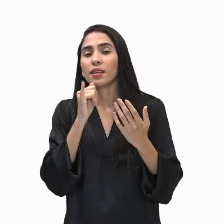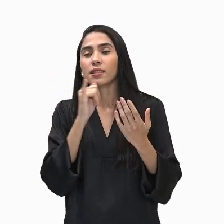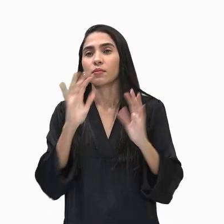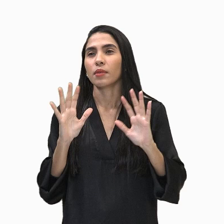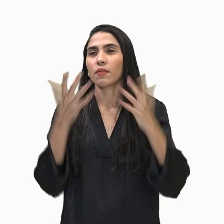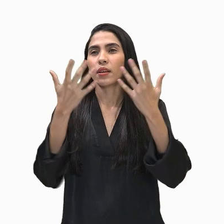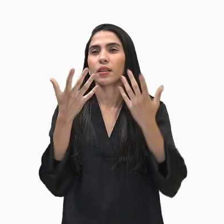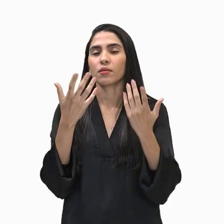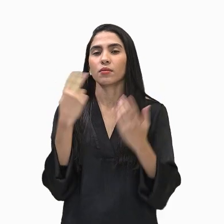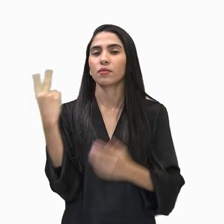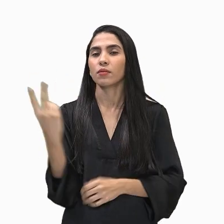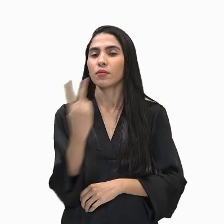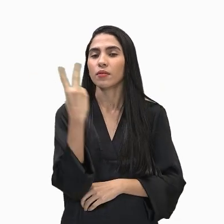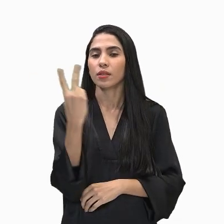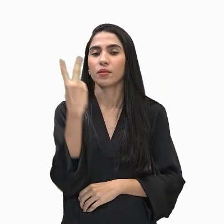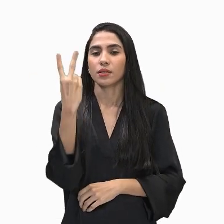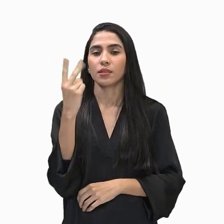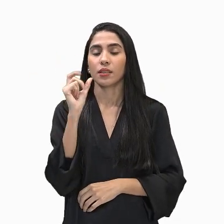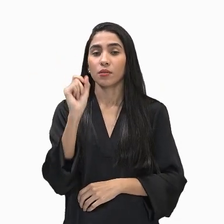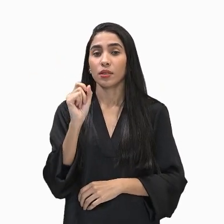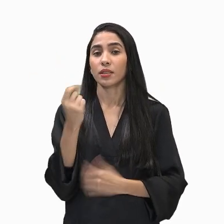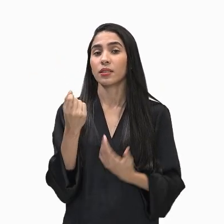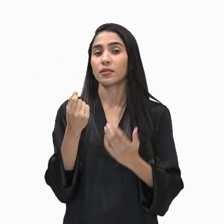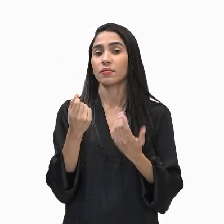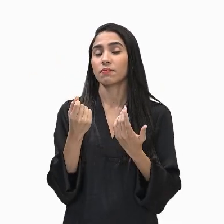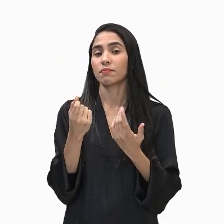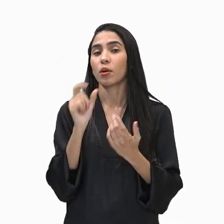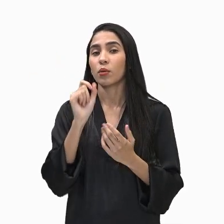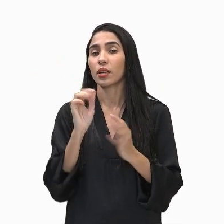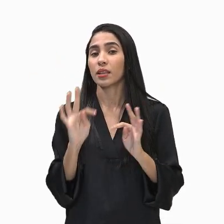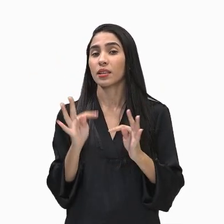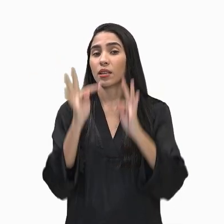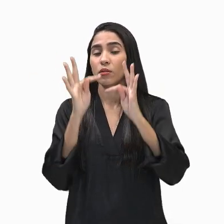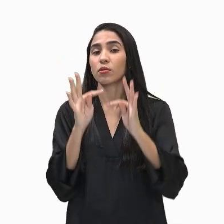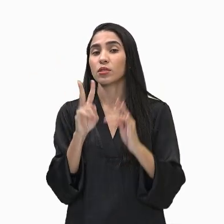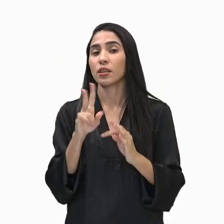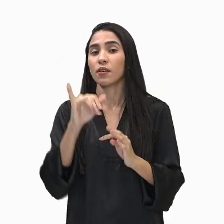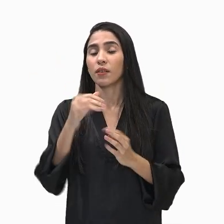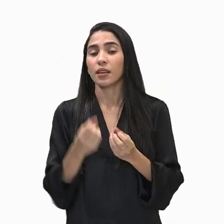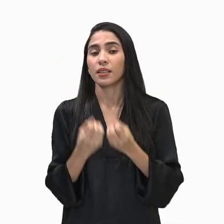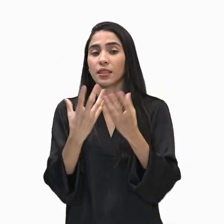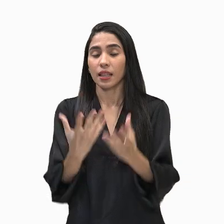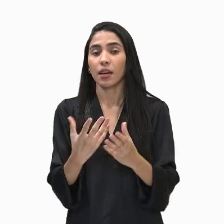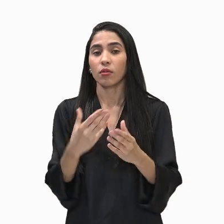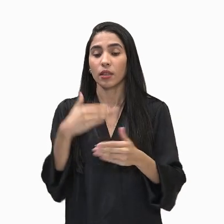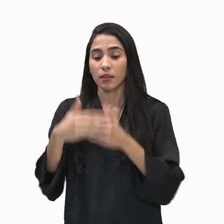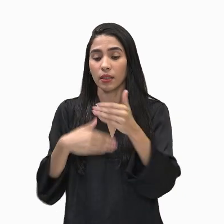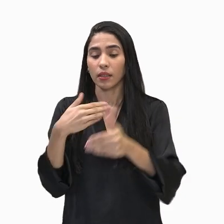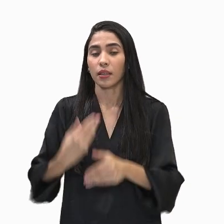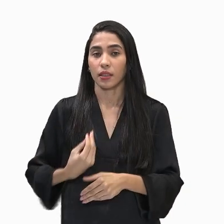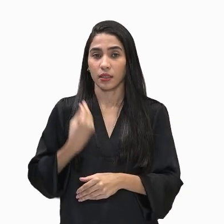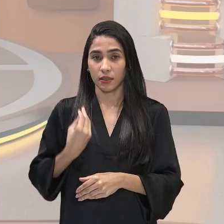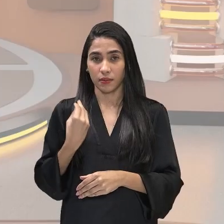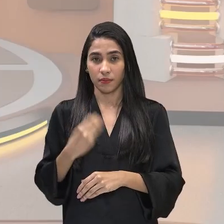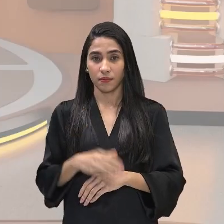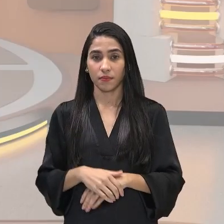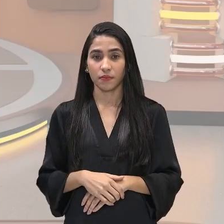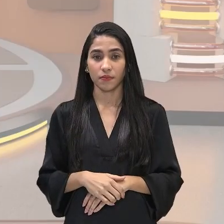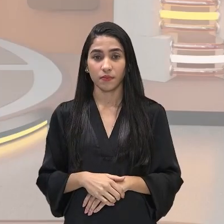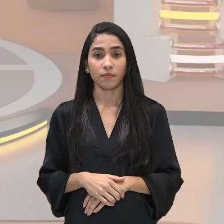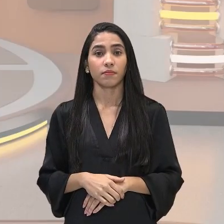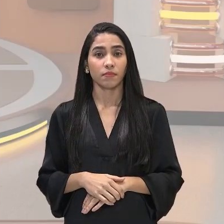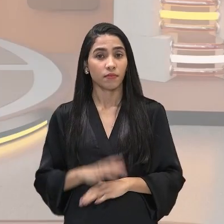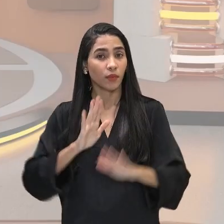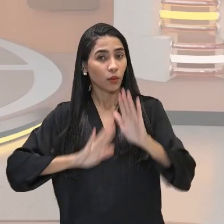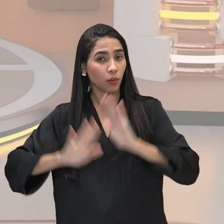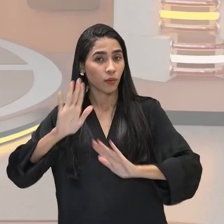espetáculos, valorizando o que a mídia dá ao transitório da vida. Perfeito? Então, a gente tem que tomar muito